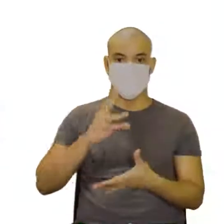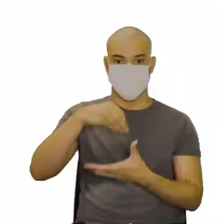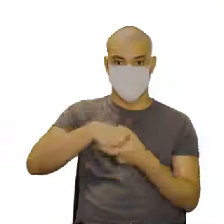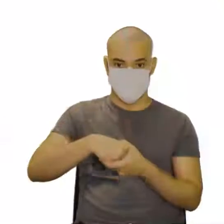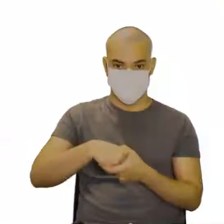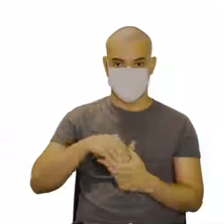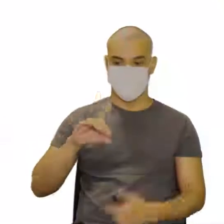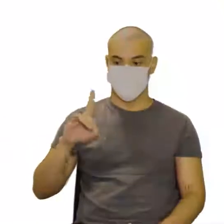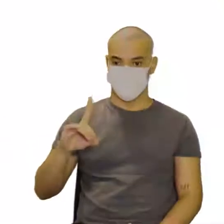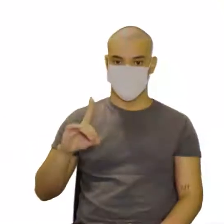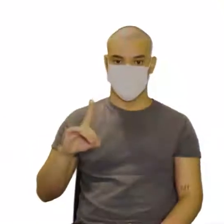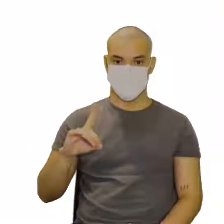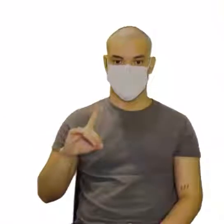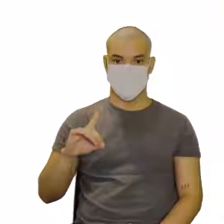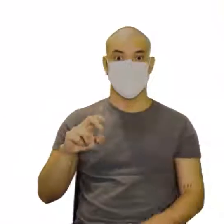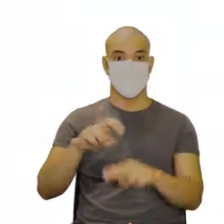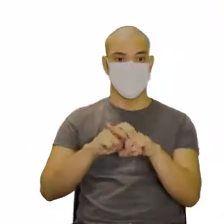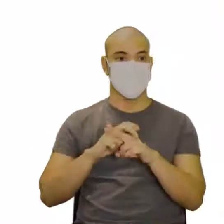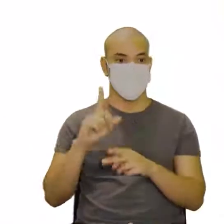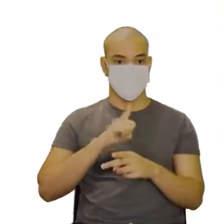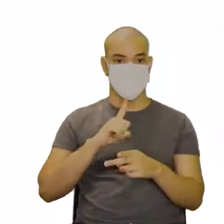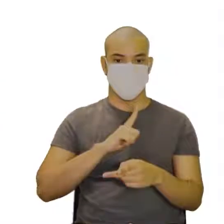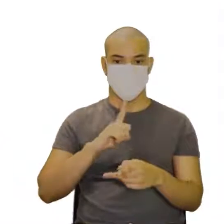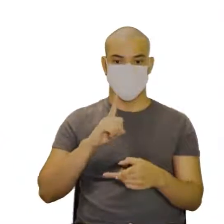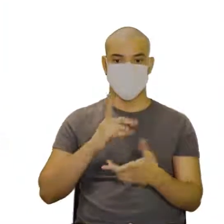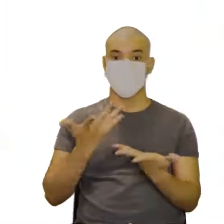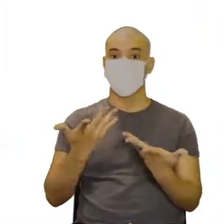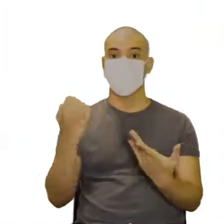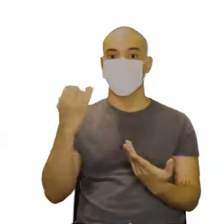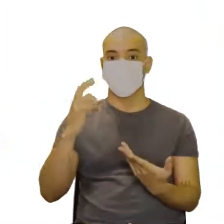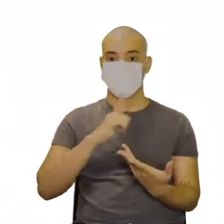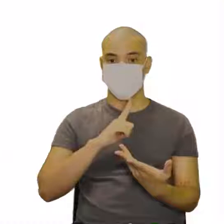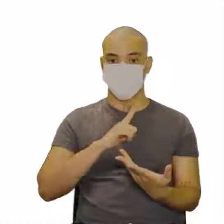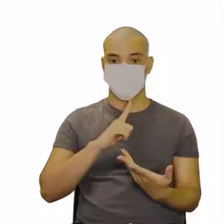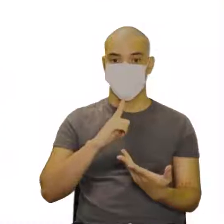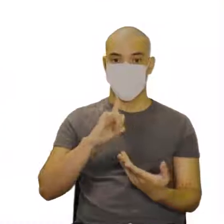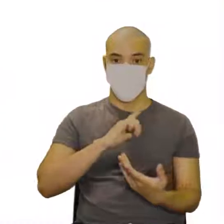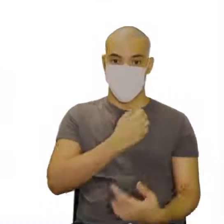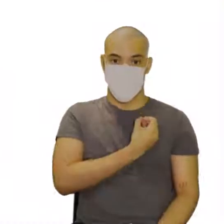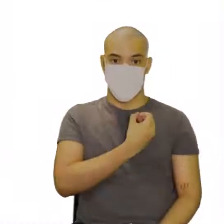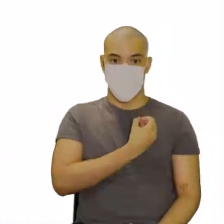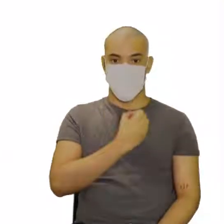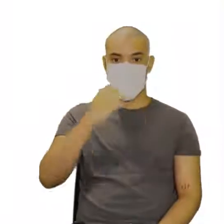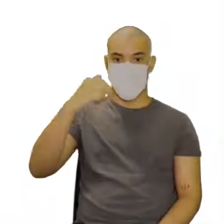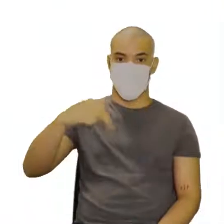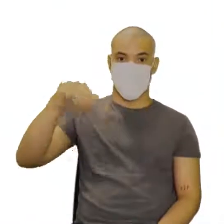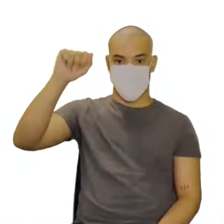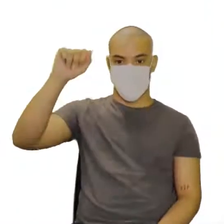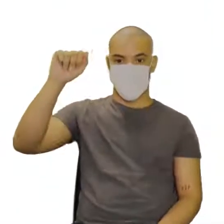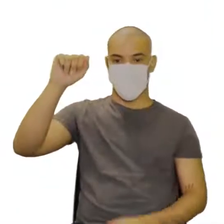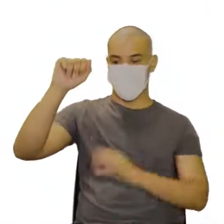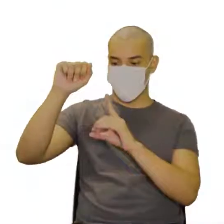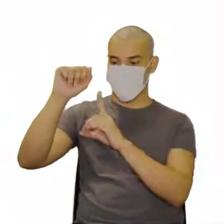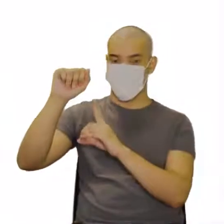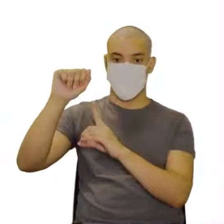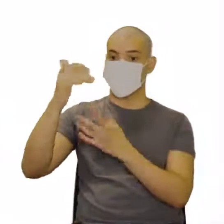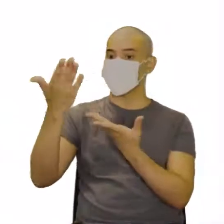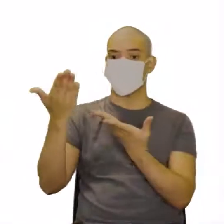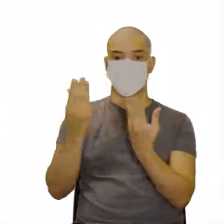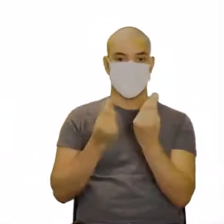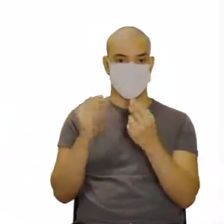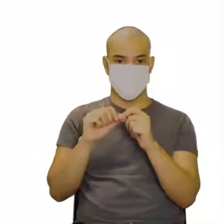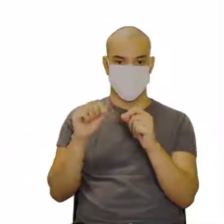isso vai de acordo com o que nós falamos. Por quê? Se está no numerador, diretamente proporcional. Quanto maior a